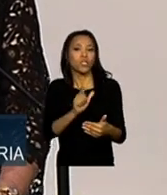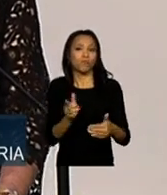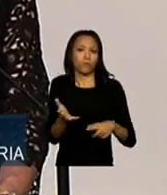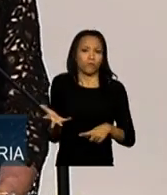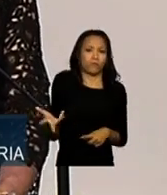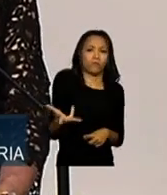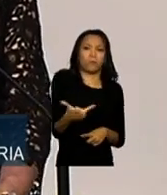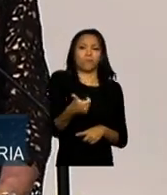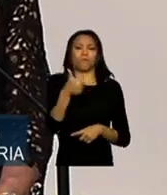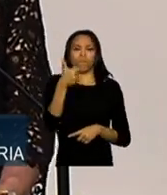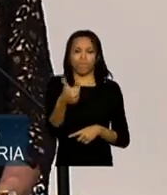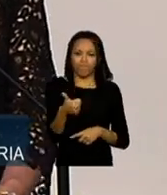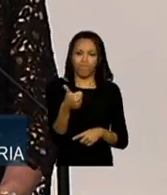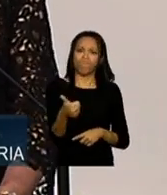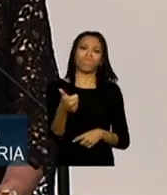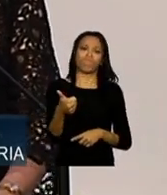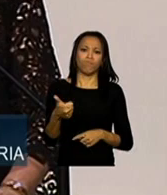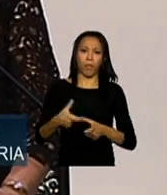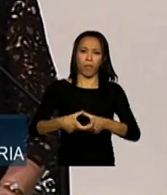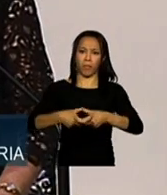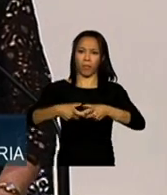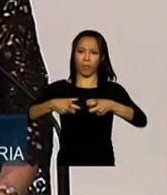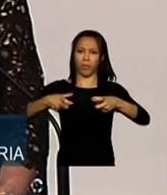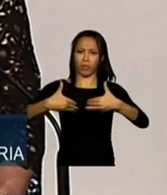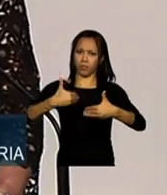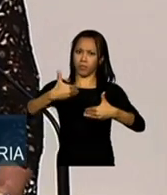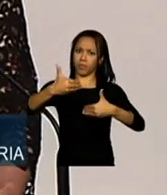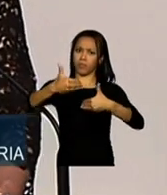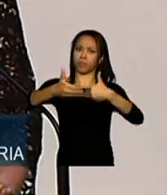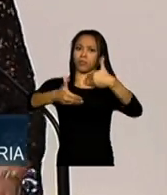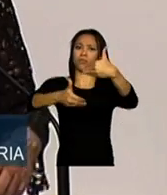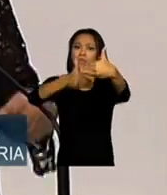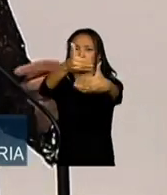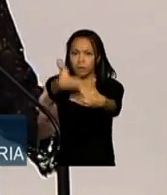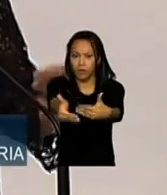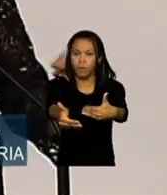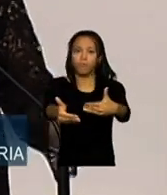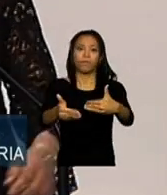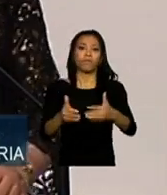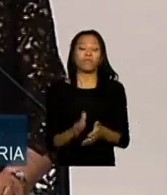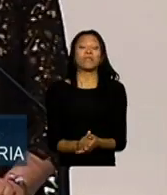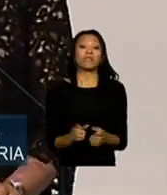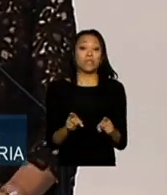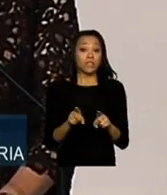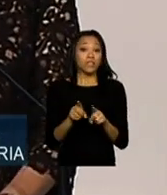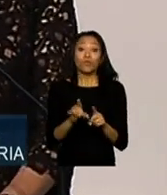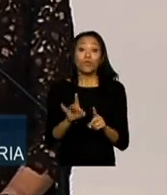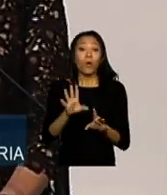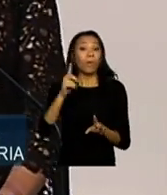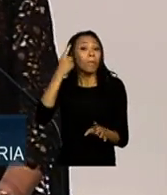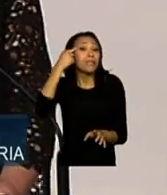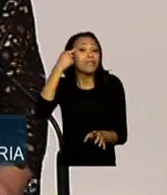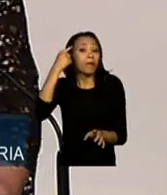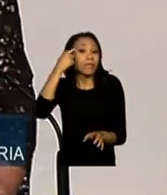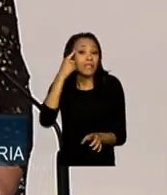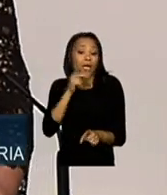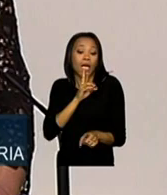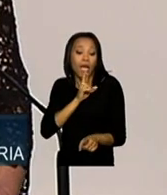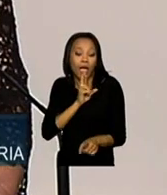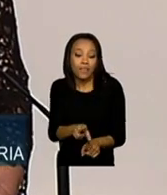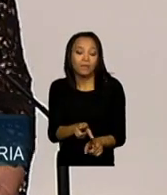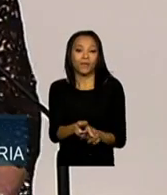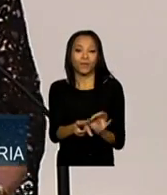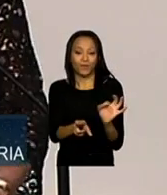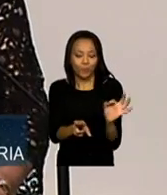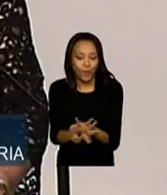eficiência e de produtividade nesses investimentos. Não nos seus resultados apenas, mas também